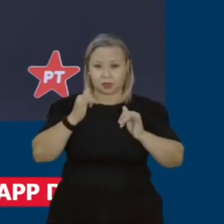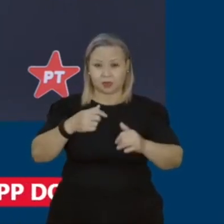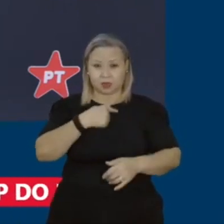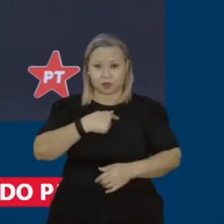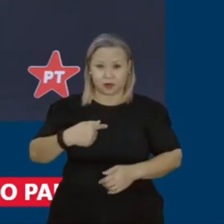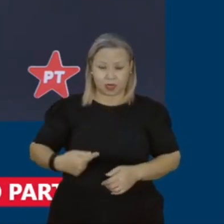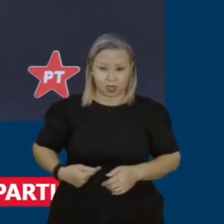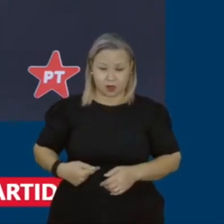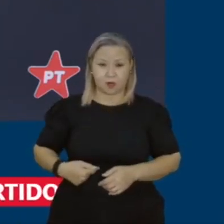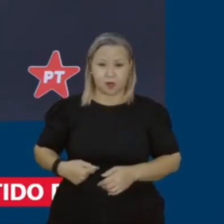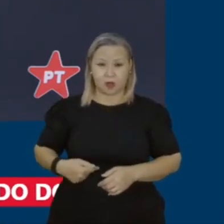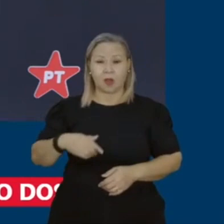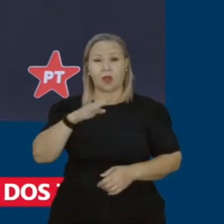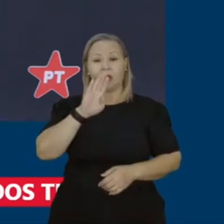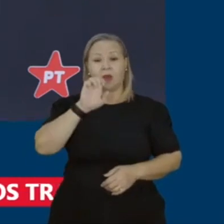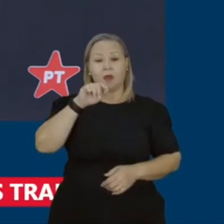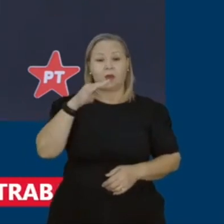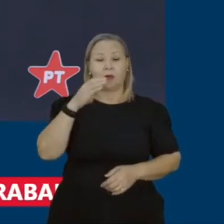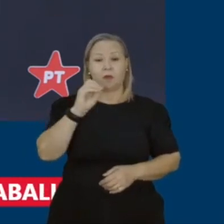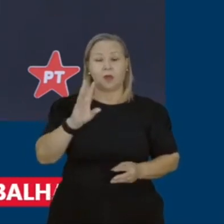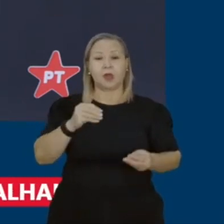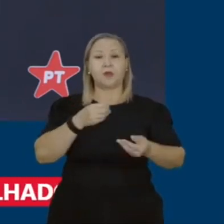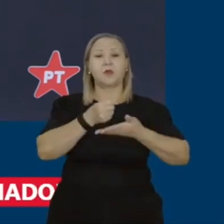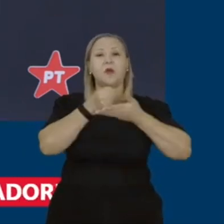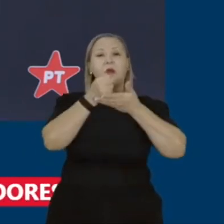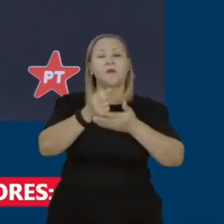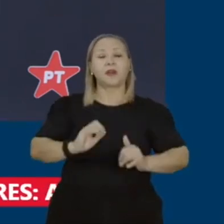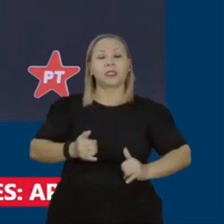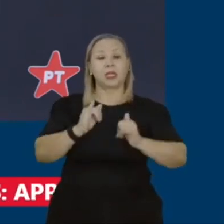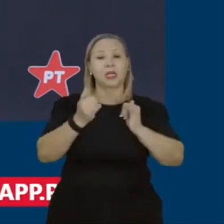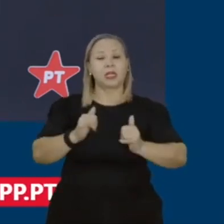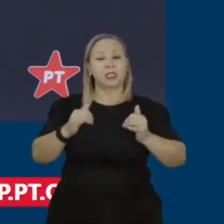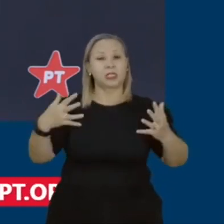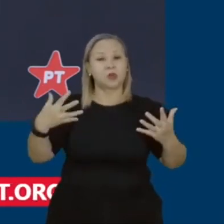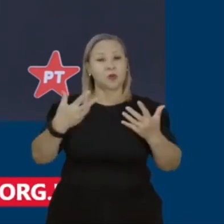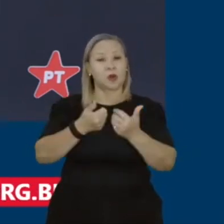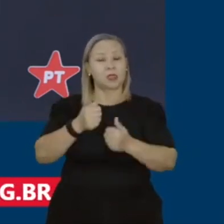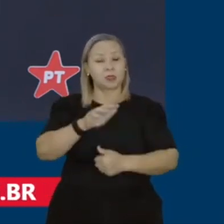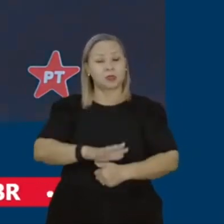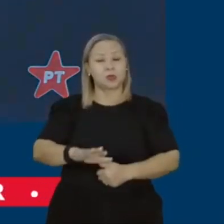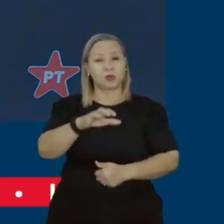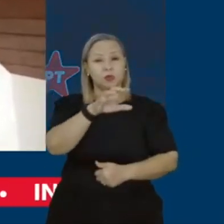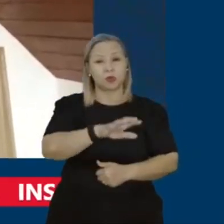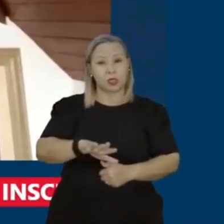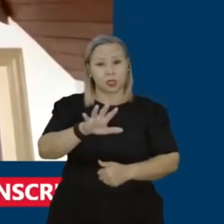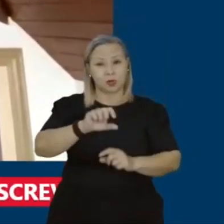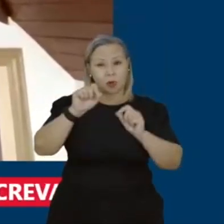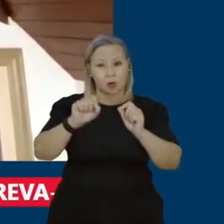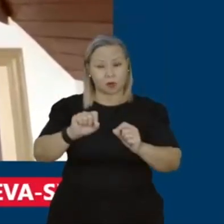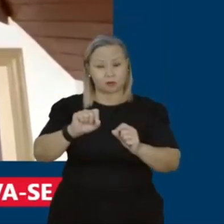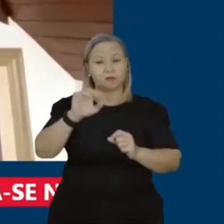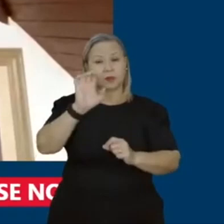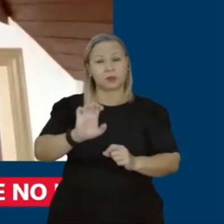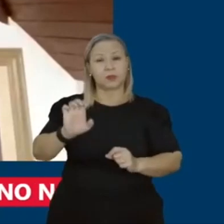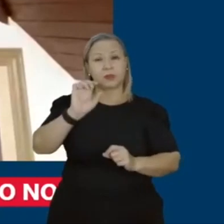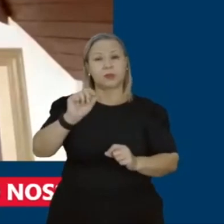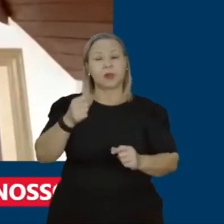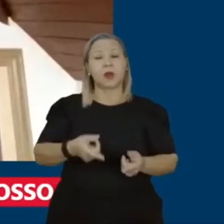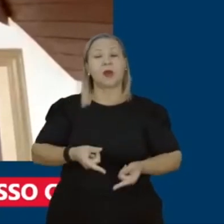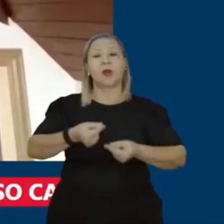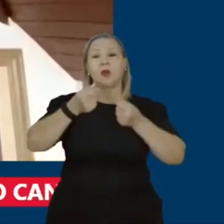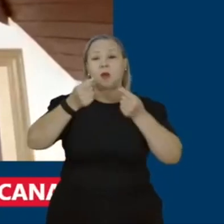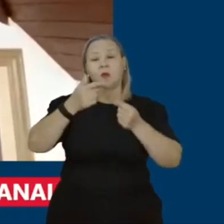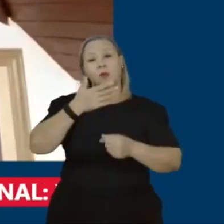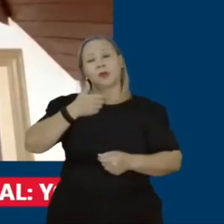Bento Munhoz da Rocha, para oferecer energia de qualidade em todo o território estadual e com preços